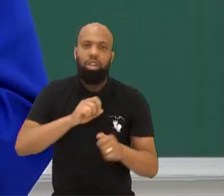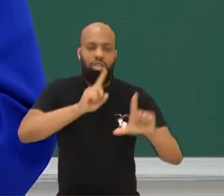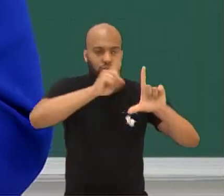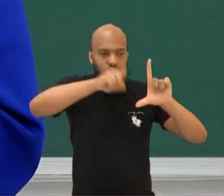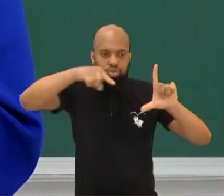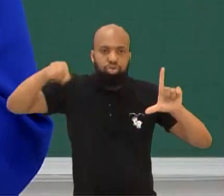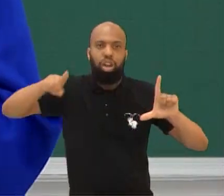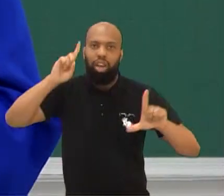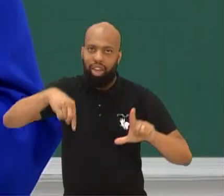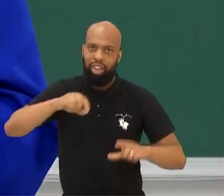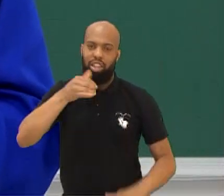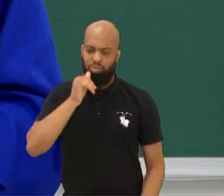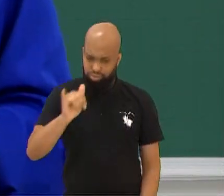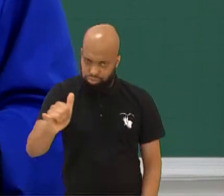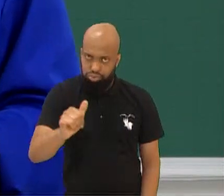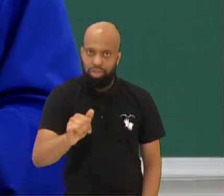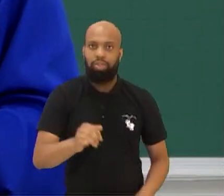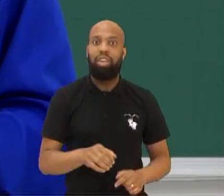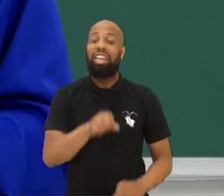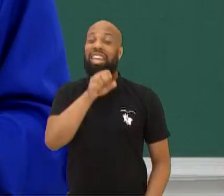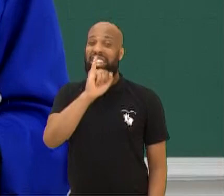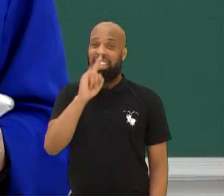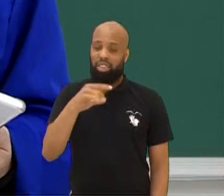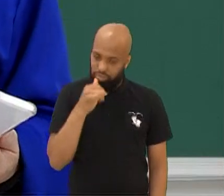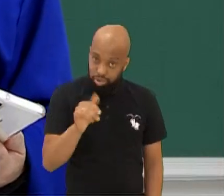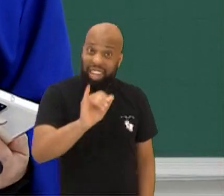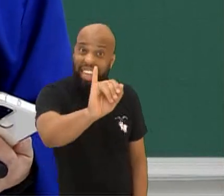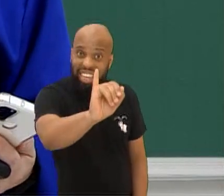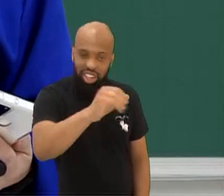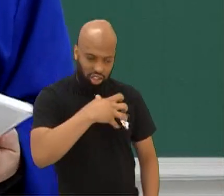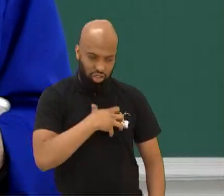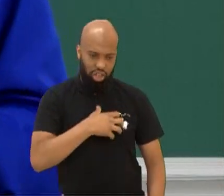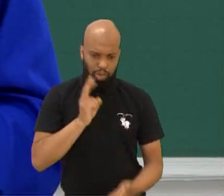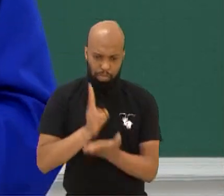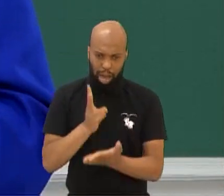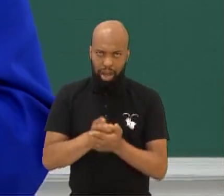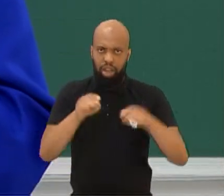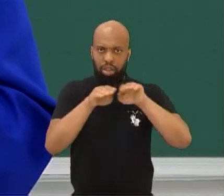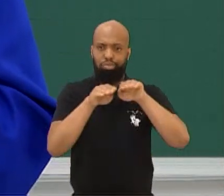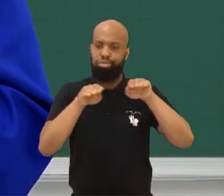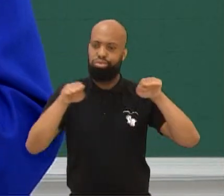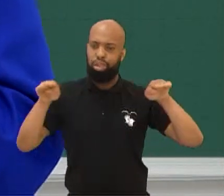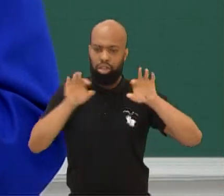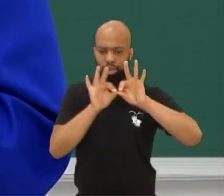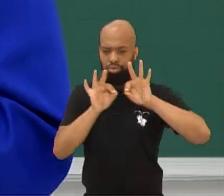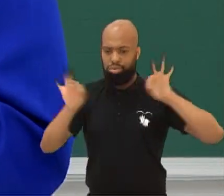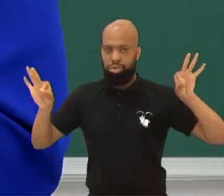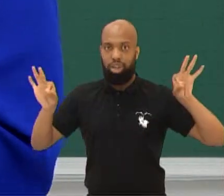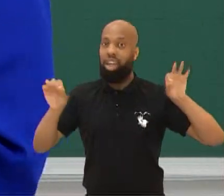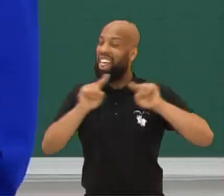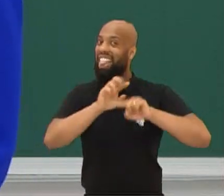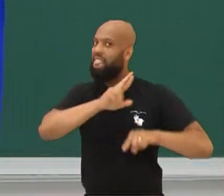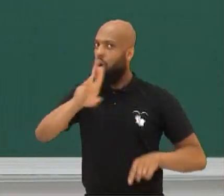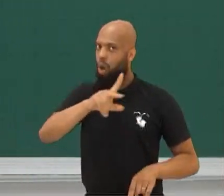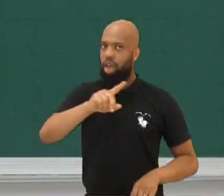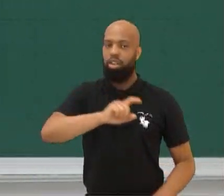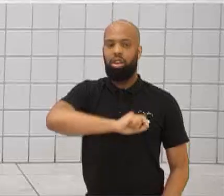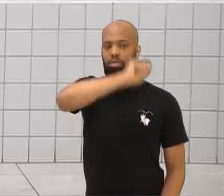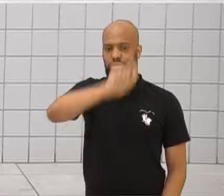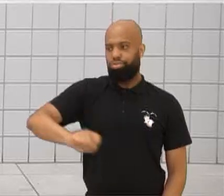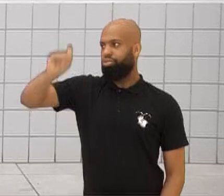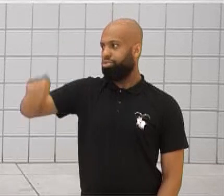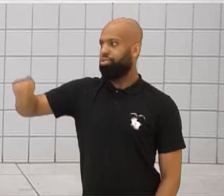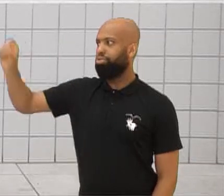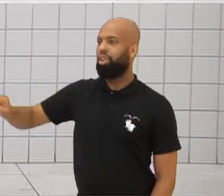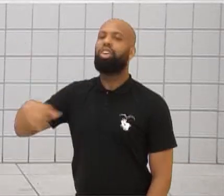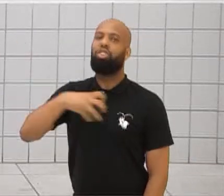de corrente alternada. Se fosse corrente contínua, ela seria assim, uma reta, como uma função constante, mas ela